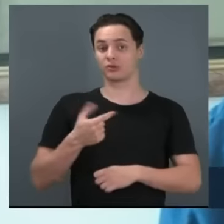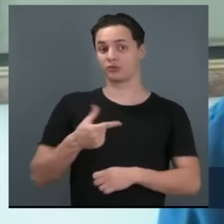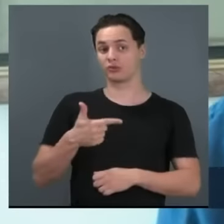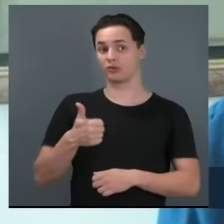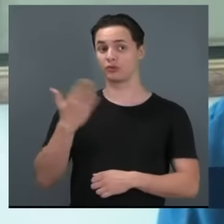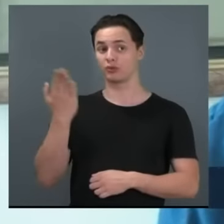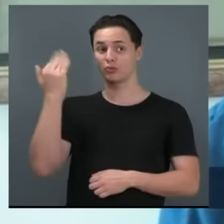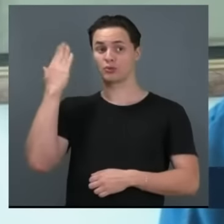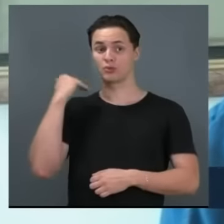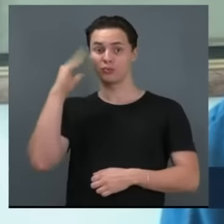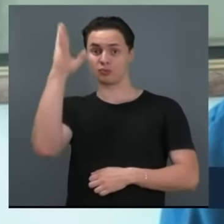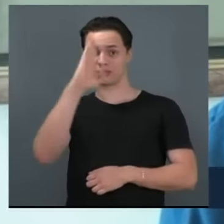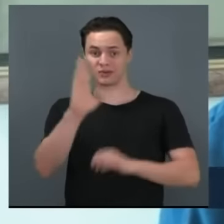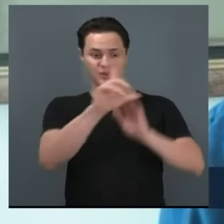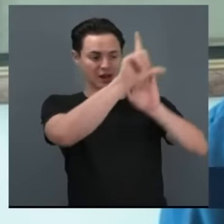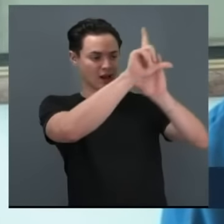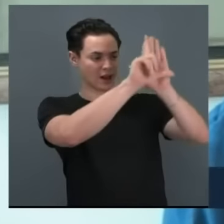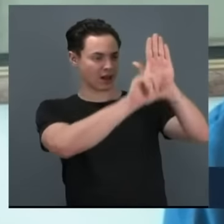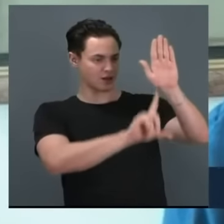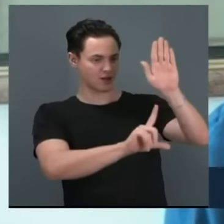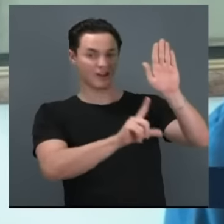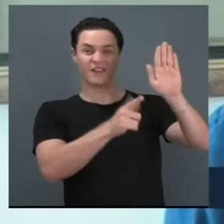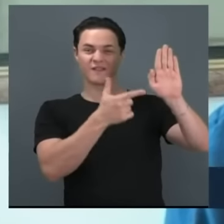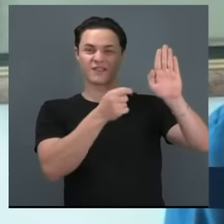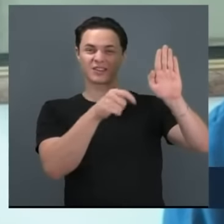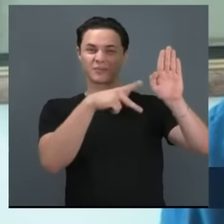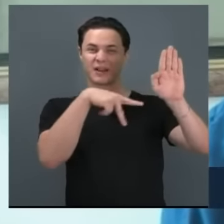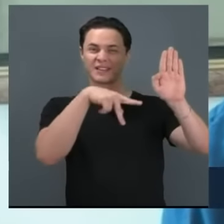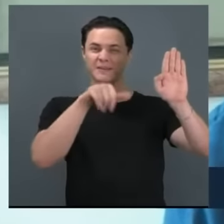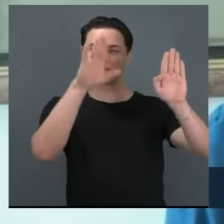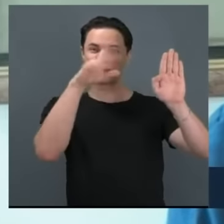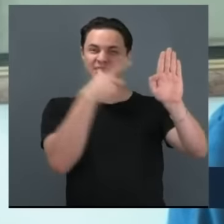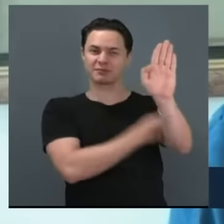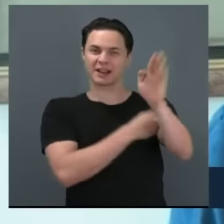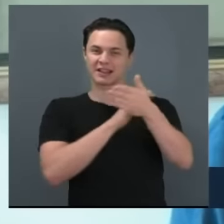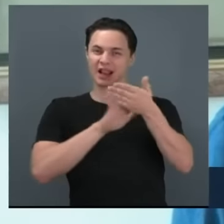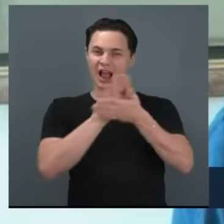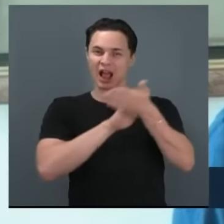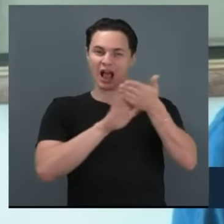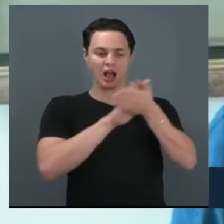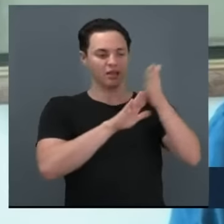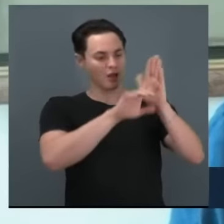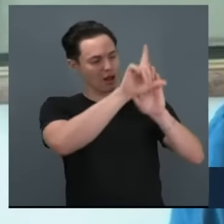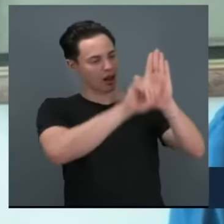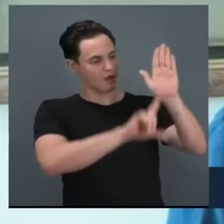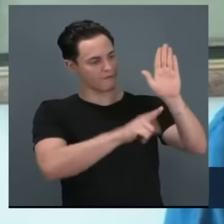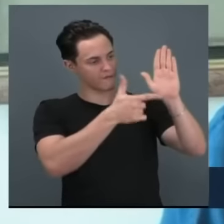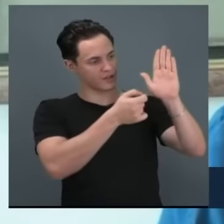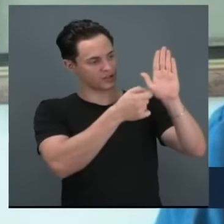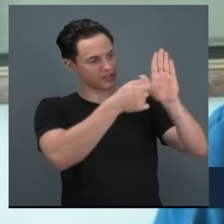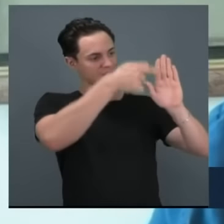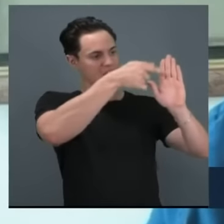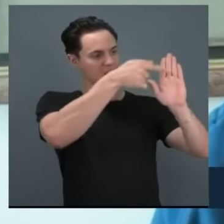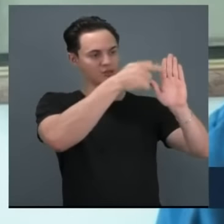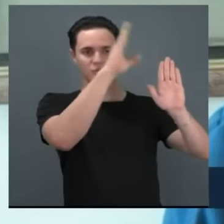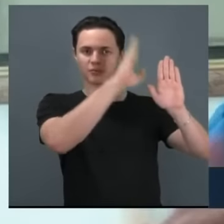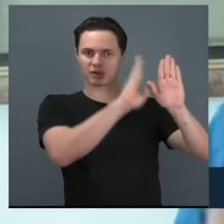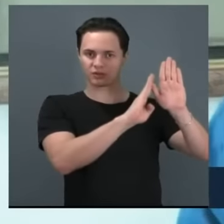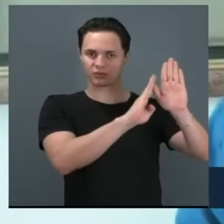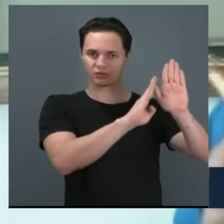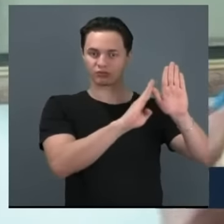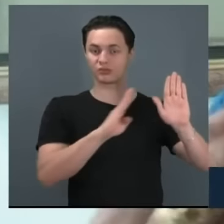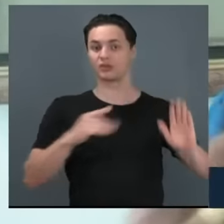lugar na lista dos 20 países com mais crianças não imunizadas no mundo. Em